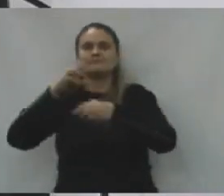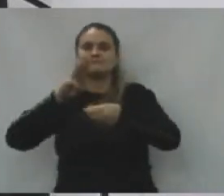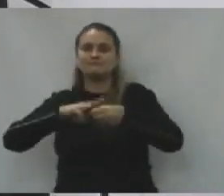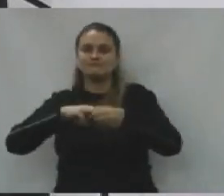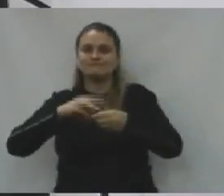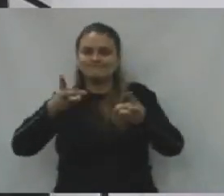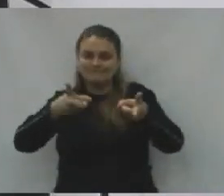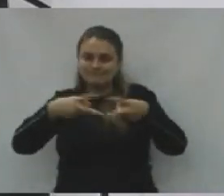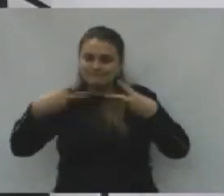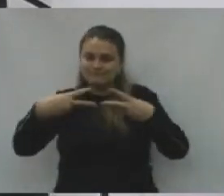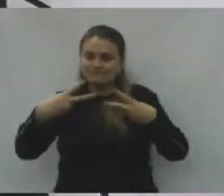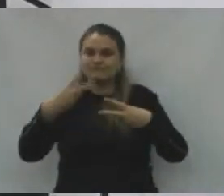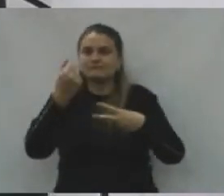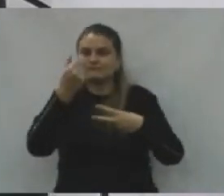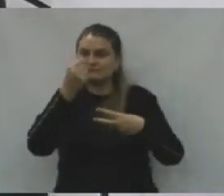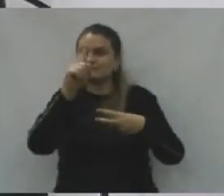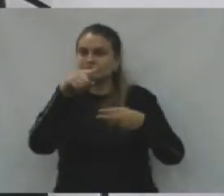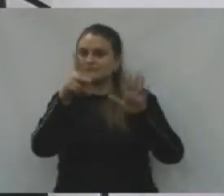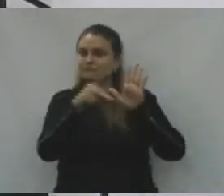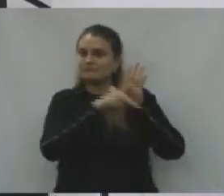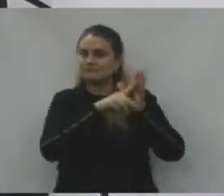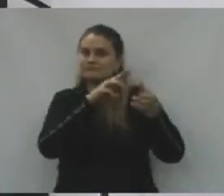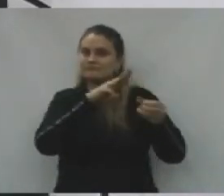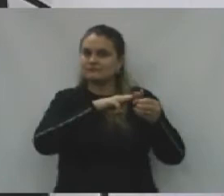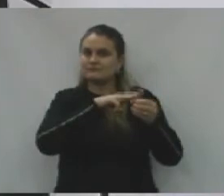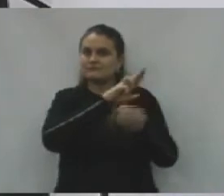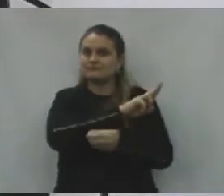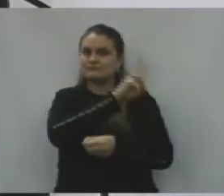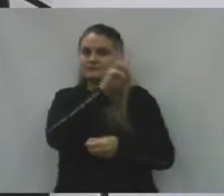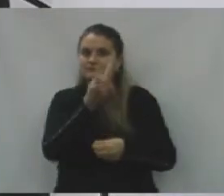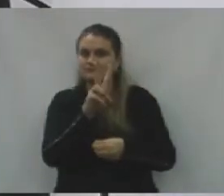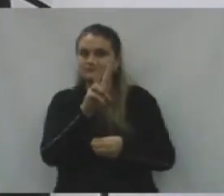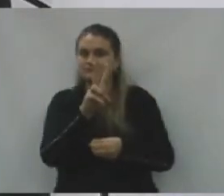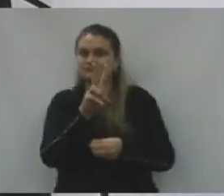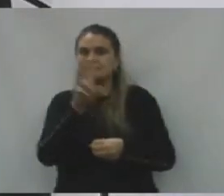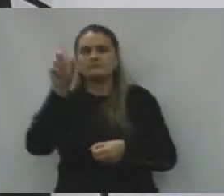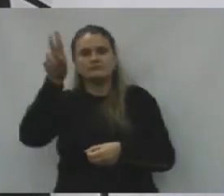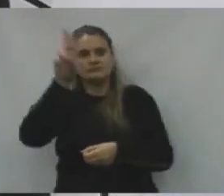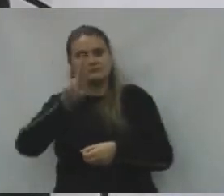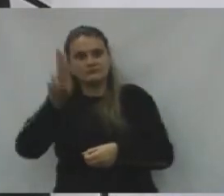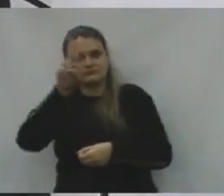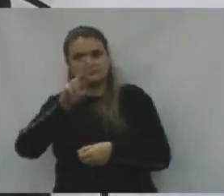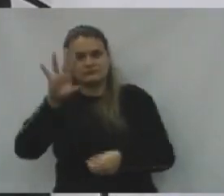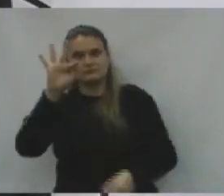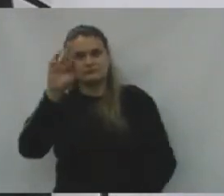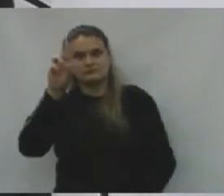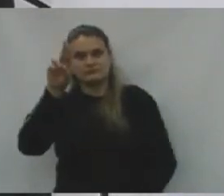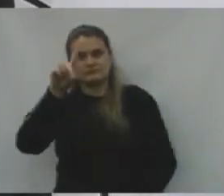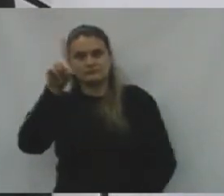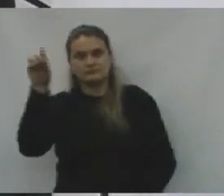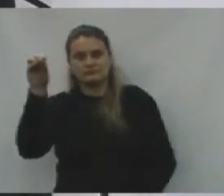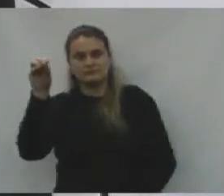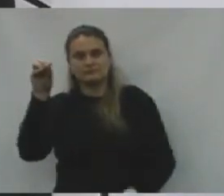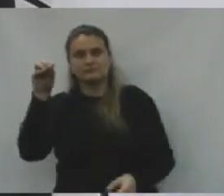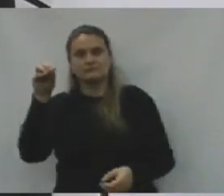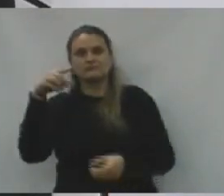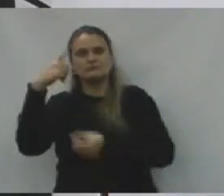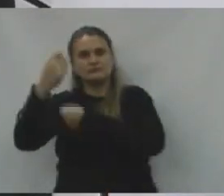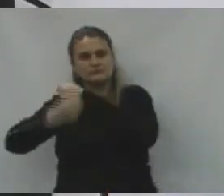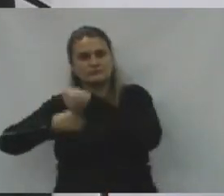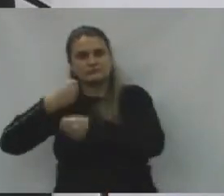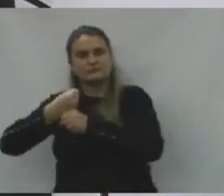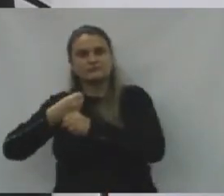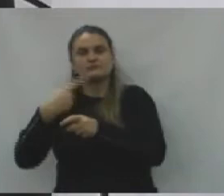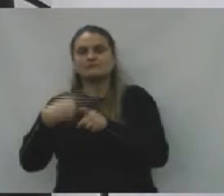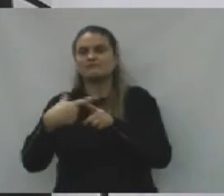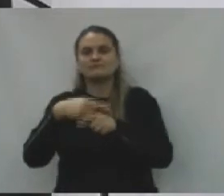Vitória arrecada, esse dinheiro é do município de União da Vitória, fica para uso da fundação, para se manter, uma vez